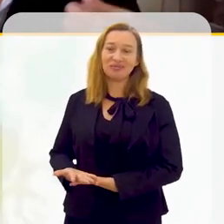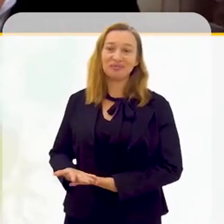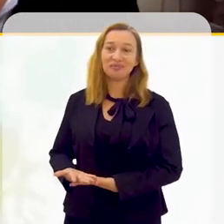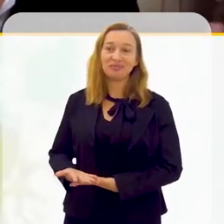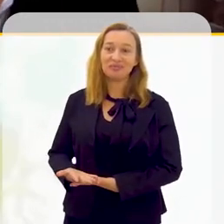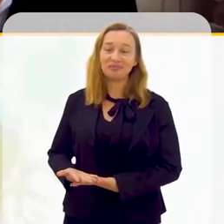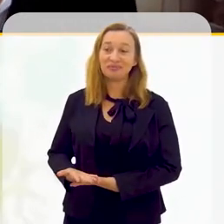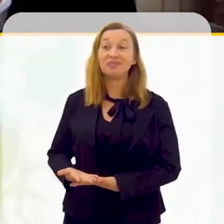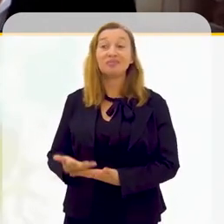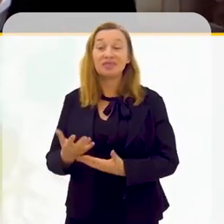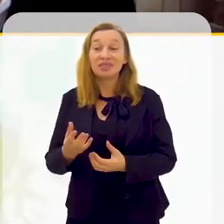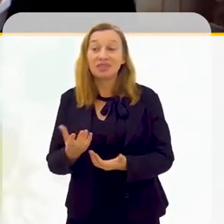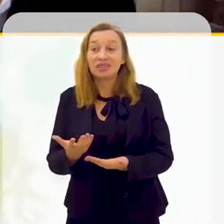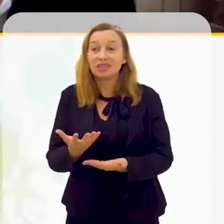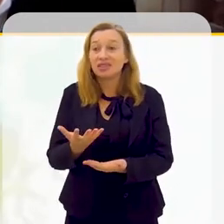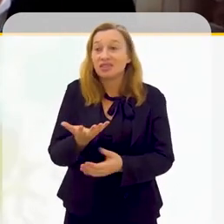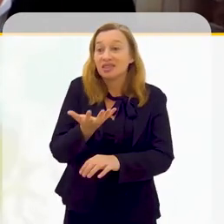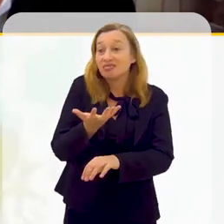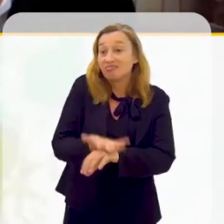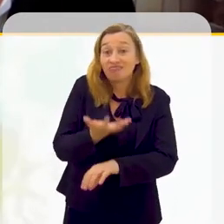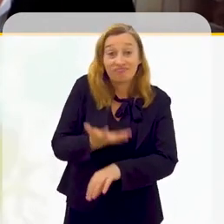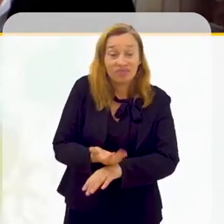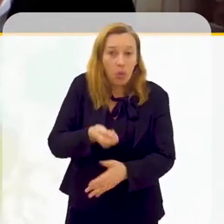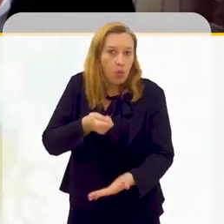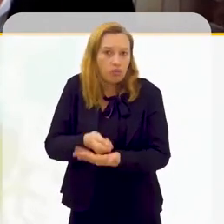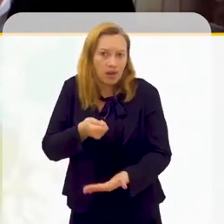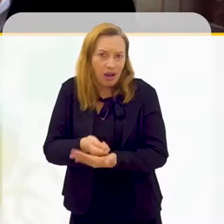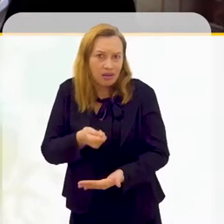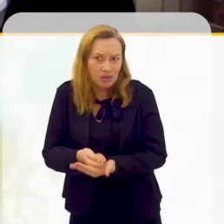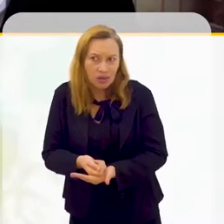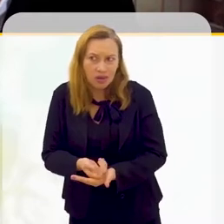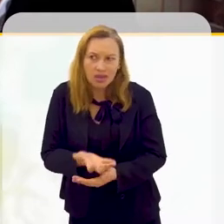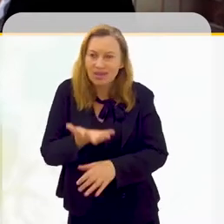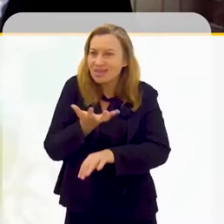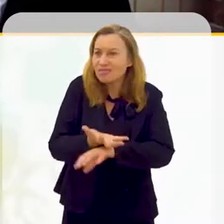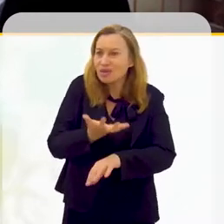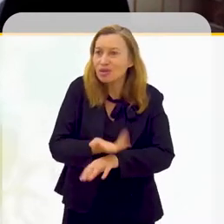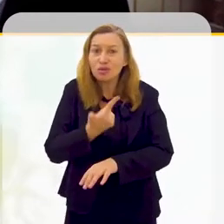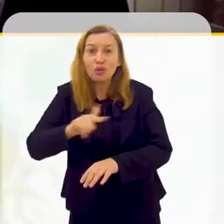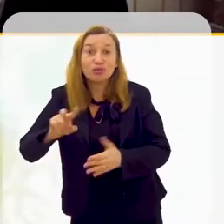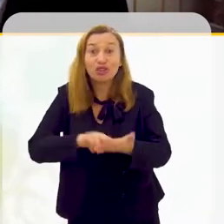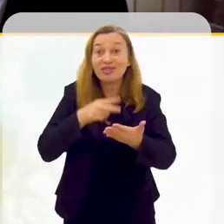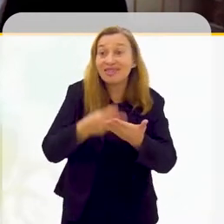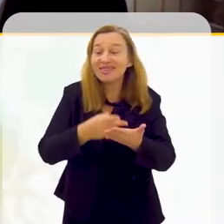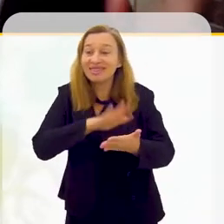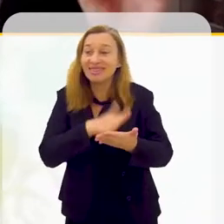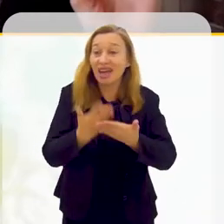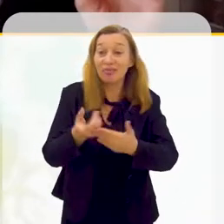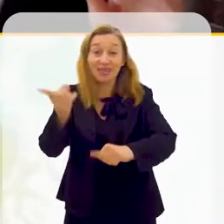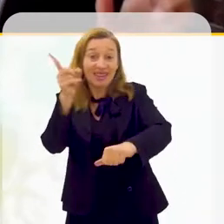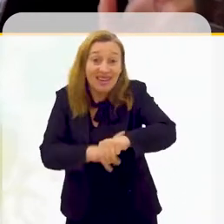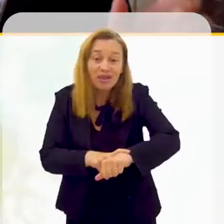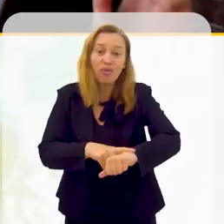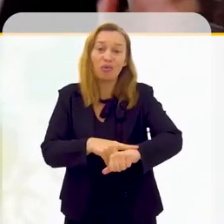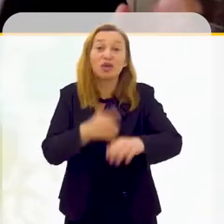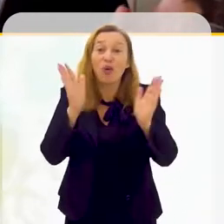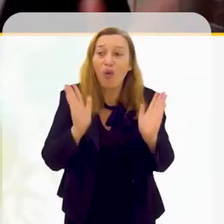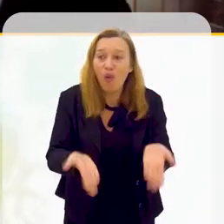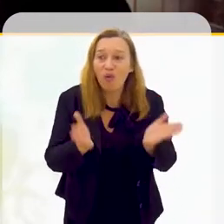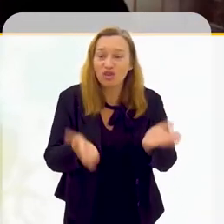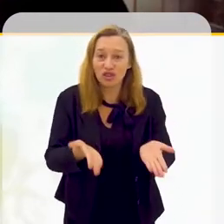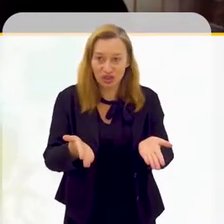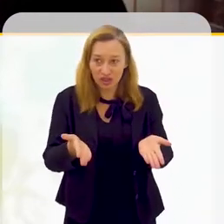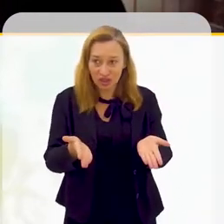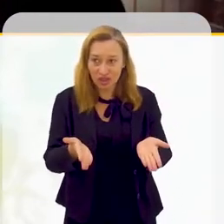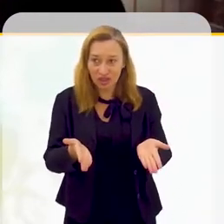ela teve que fazer disciplinas obrigatórias E essas disciplinas não tinham intérprete naquele momento